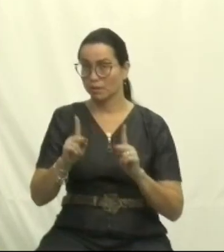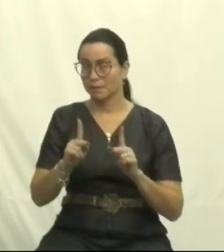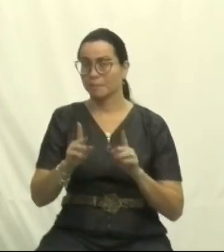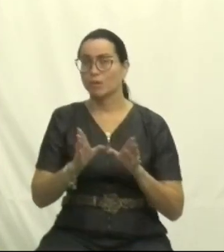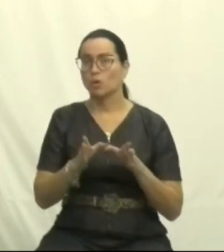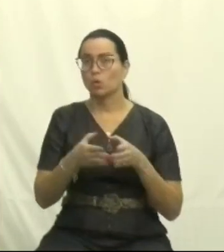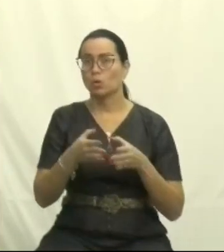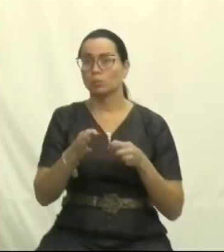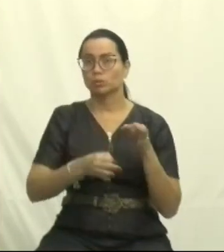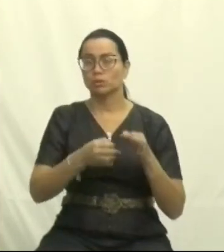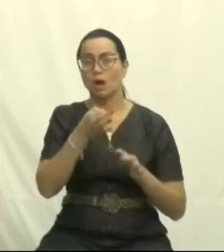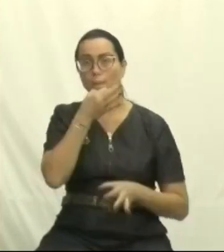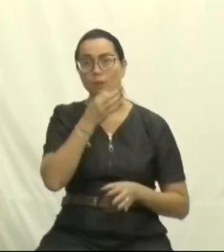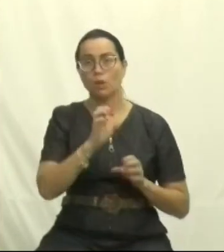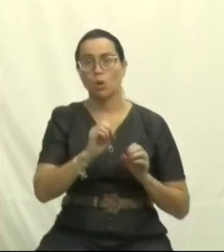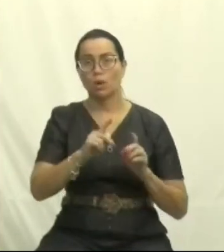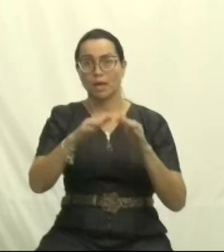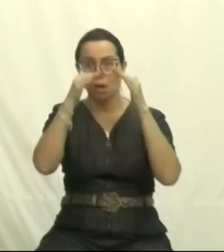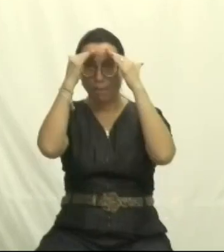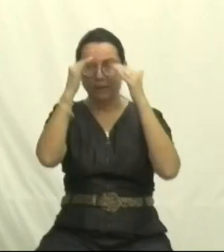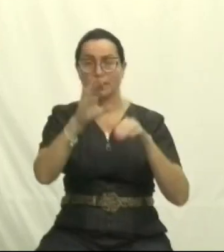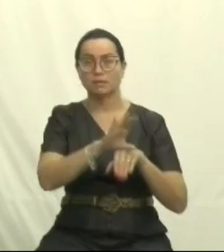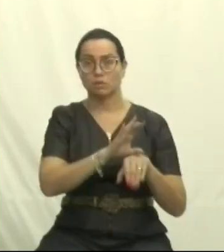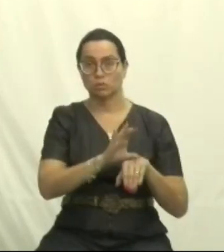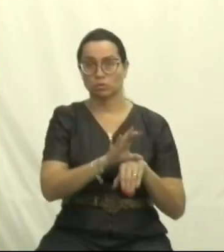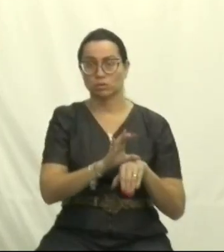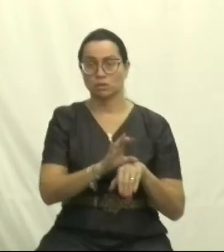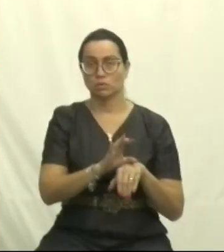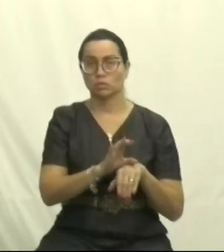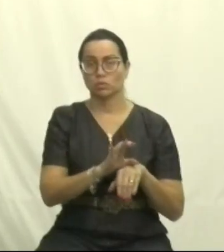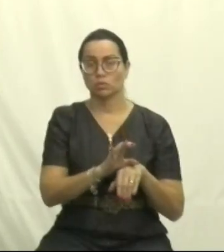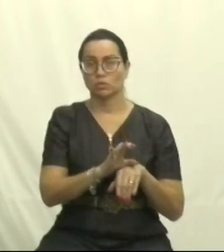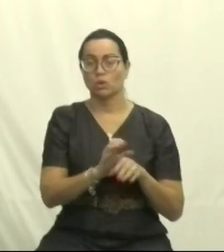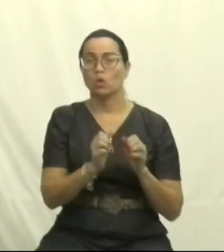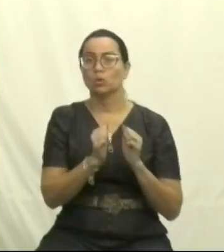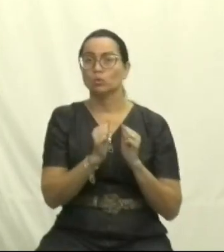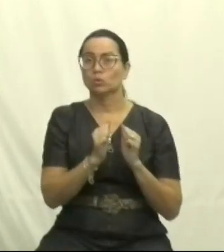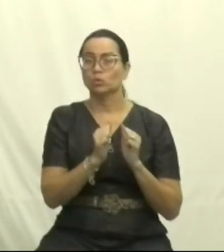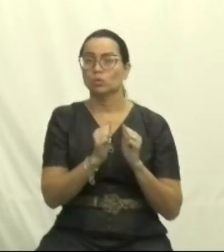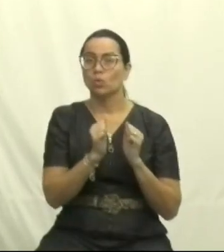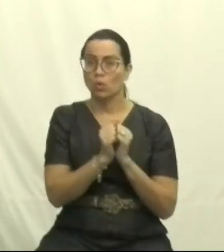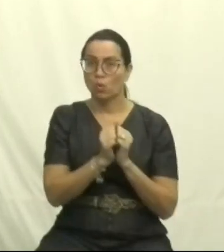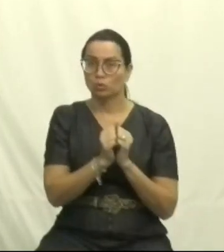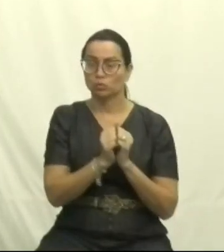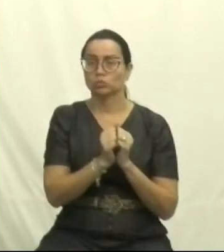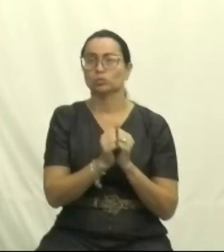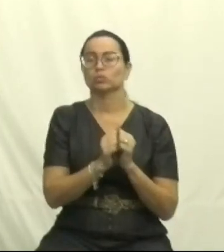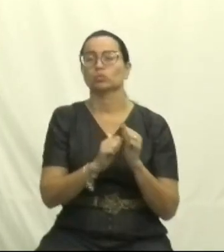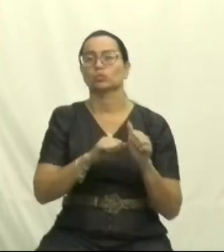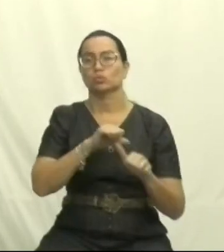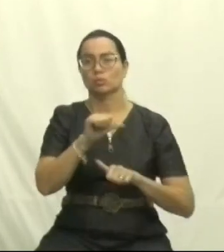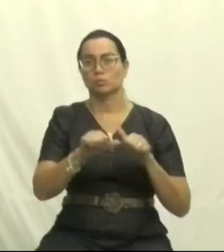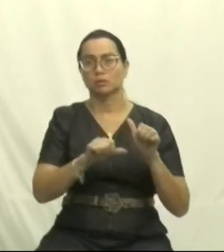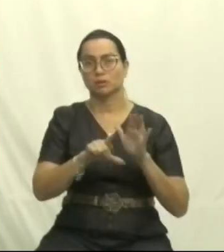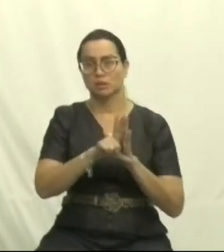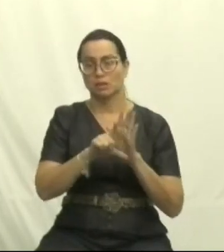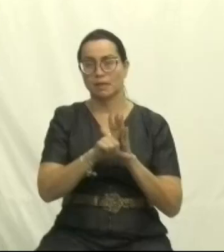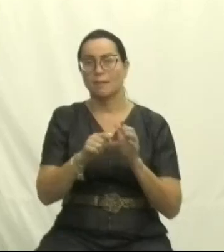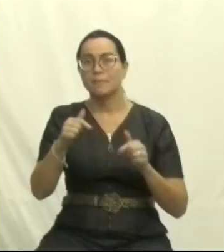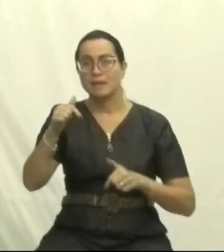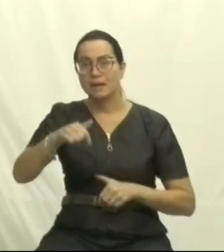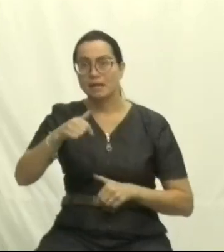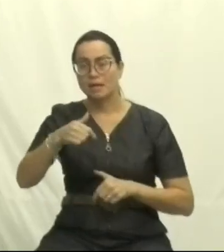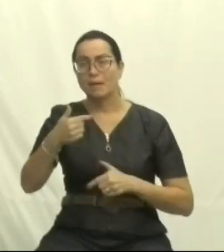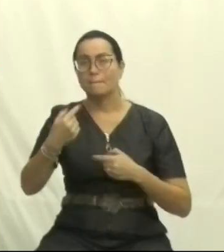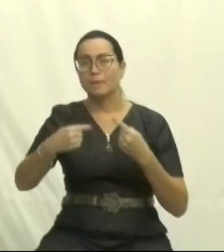Justiça e Redação opinou pela legalidade e constitucionalidade com emenda e encaminhou ao plenário. O projeto com a